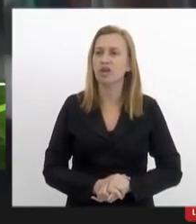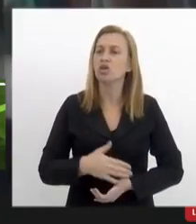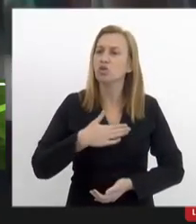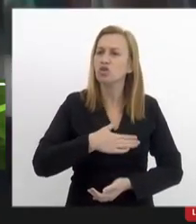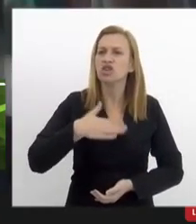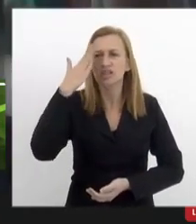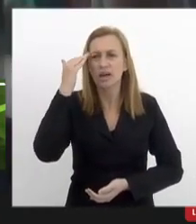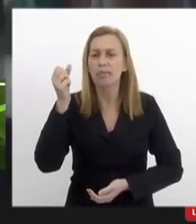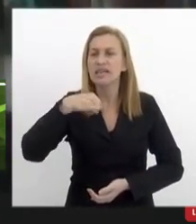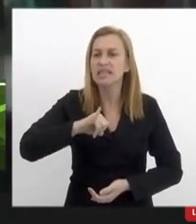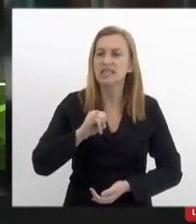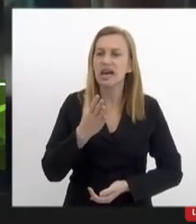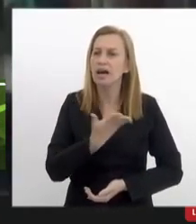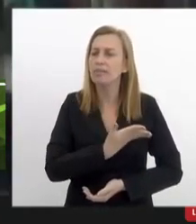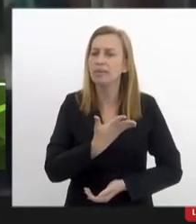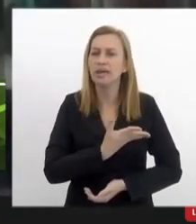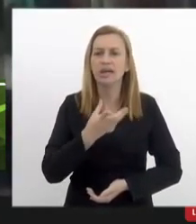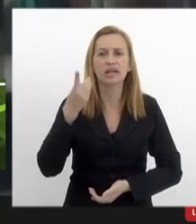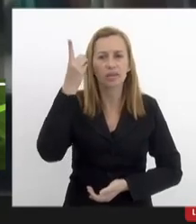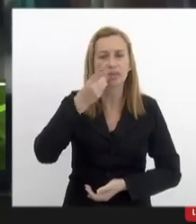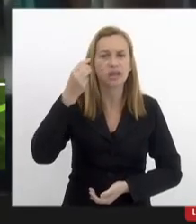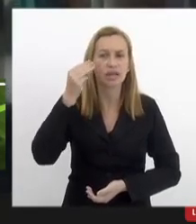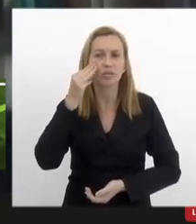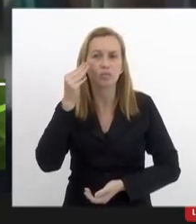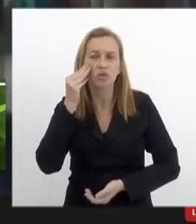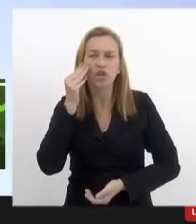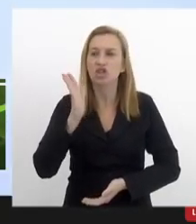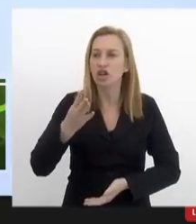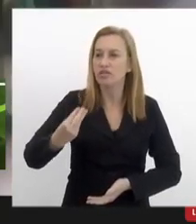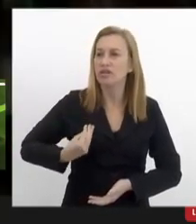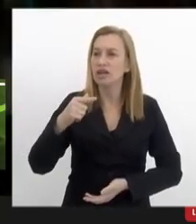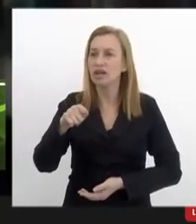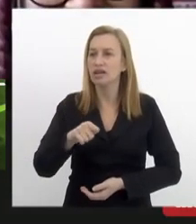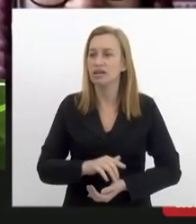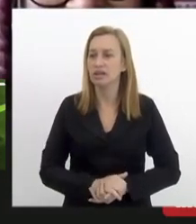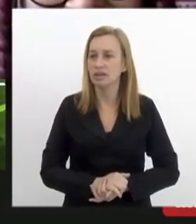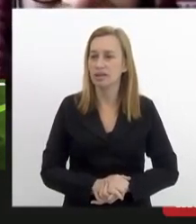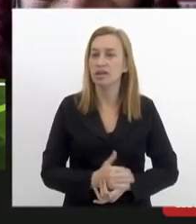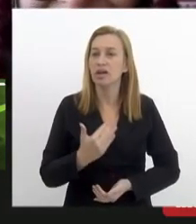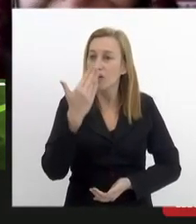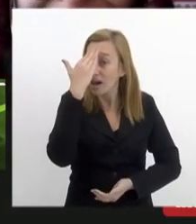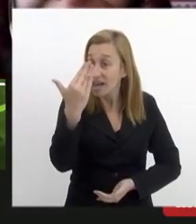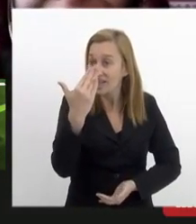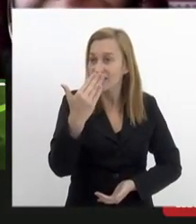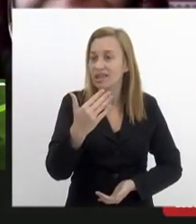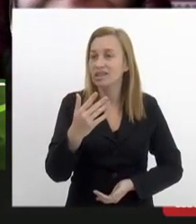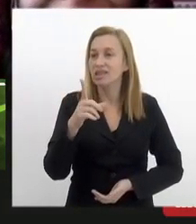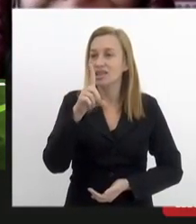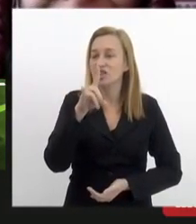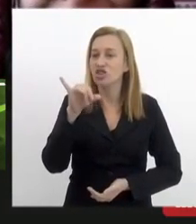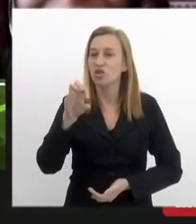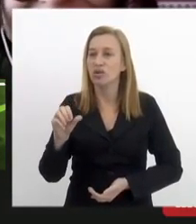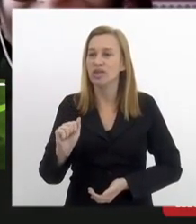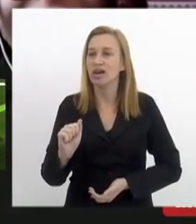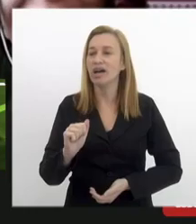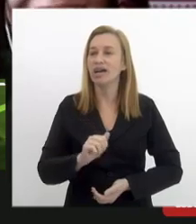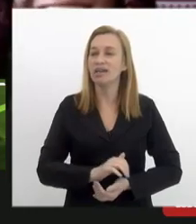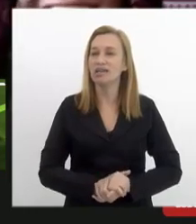de saber se a companheira Mônica já está presente. Eu agradeço, Dione, aí, as